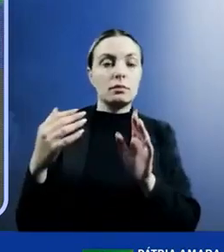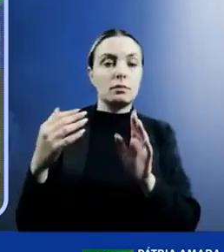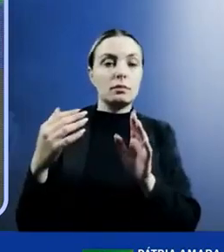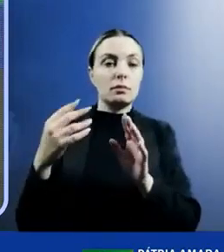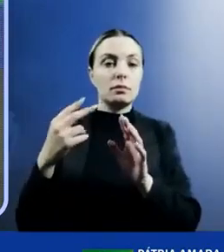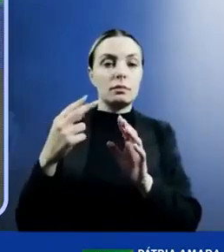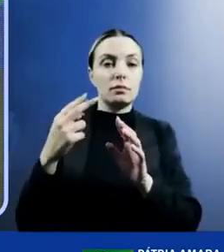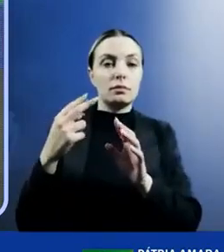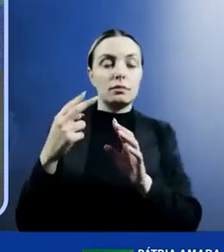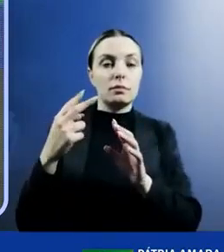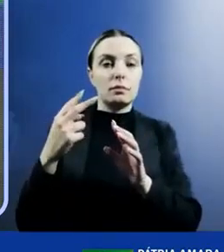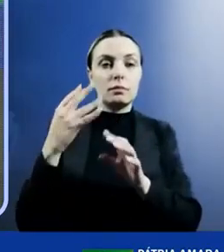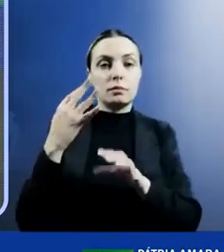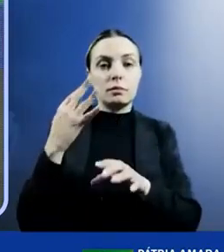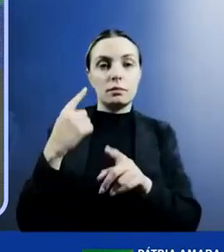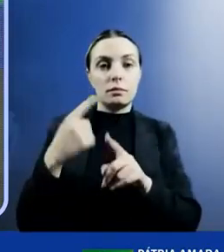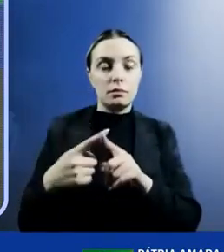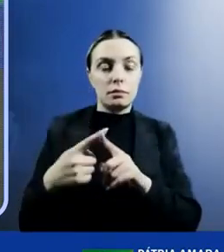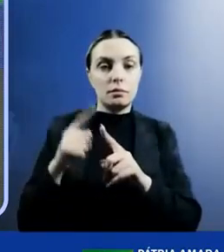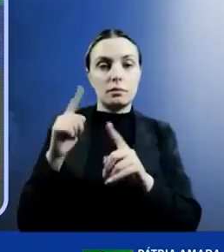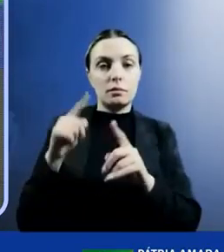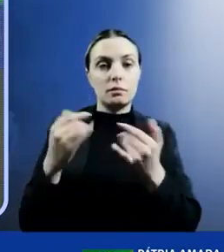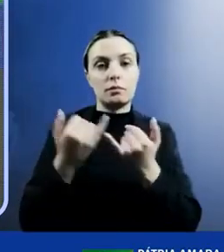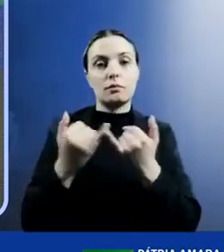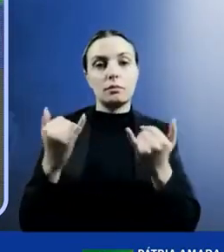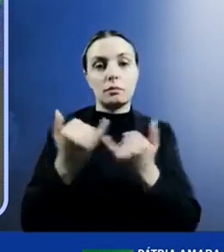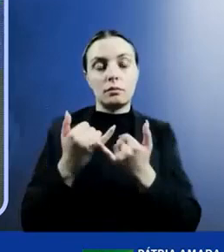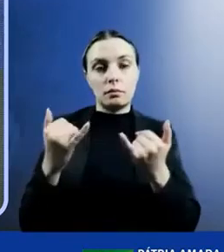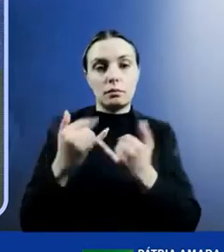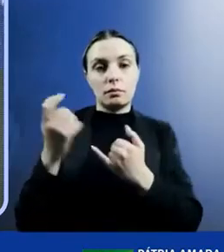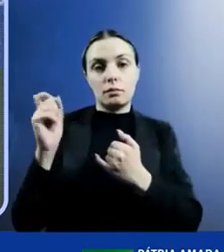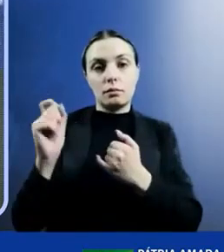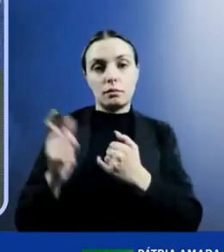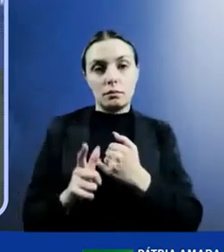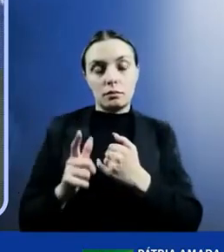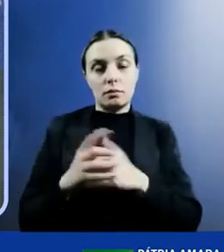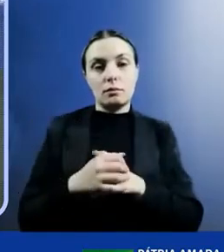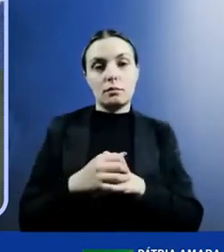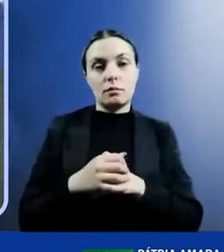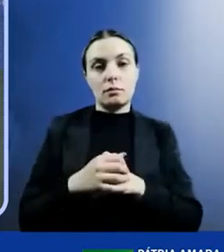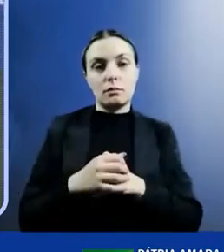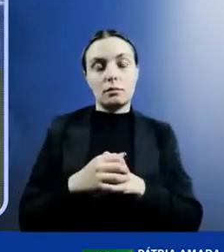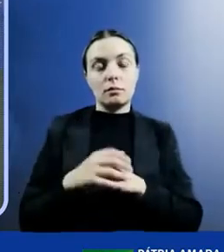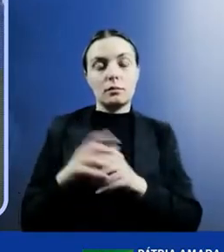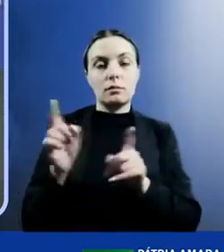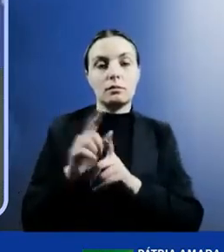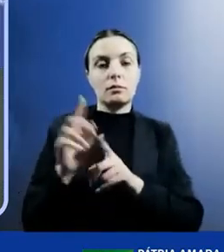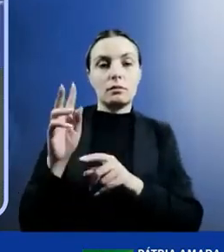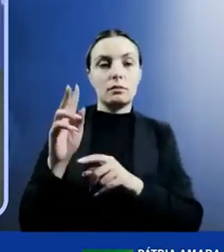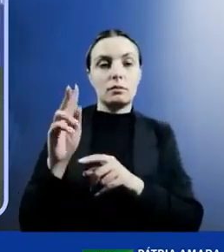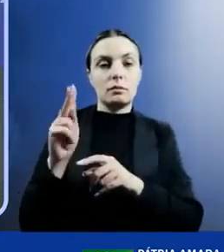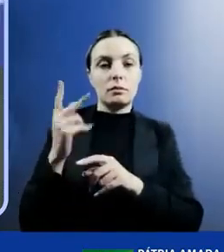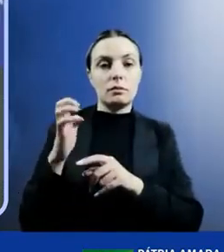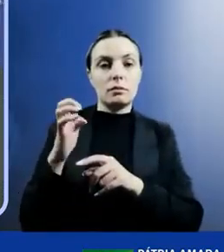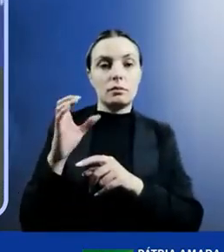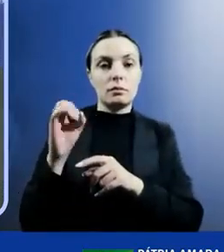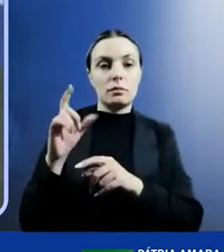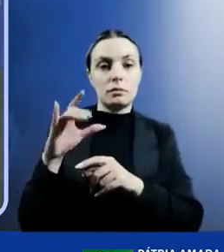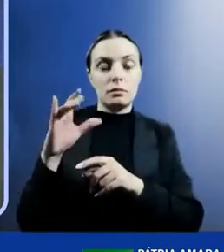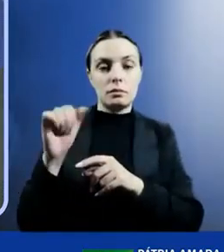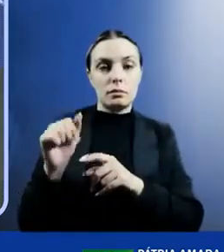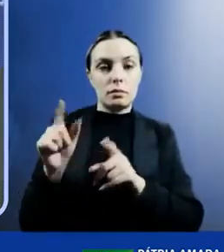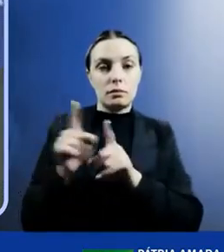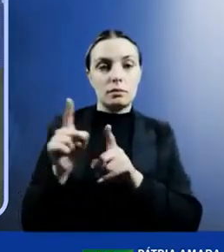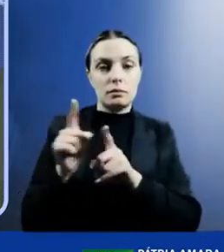nossa geração de energia solar e eólica, e nós precisamos multiplicar por